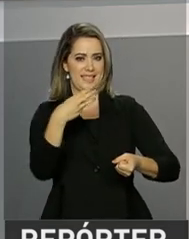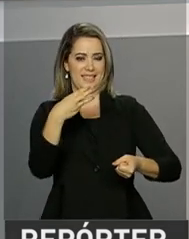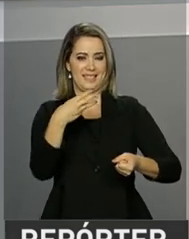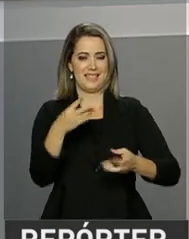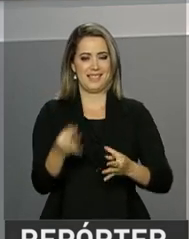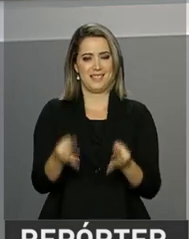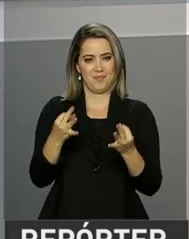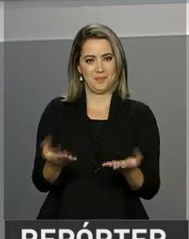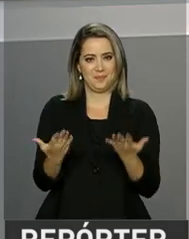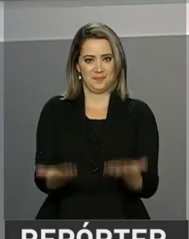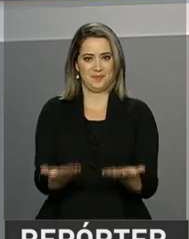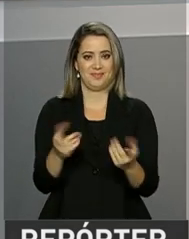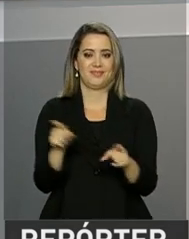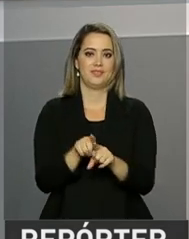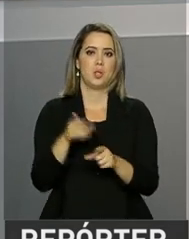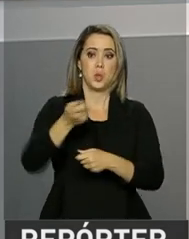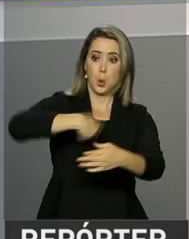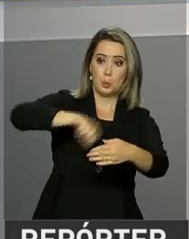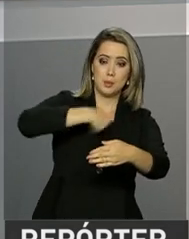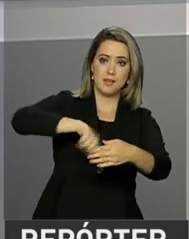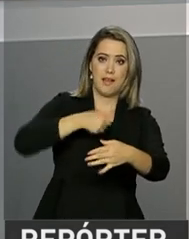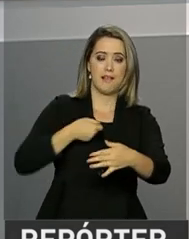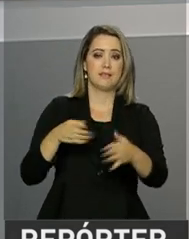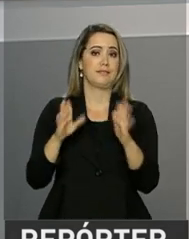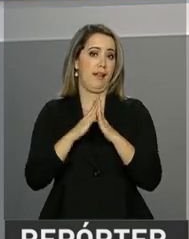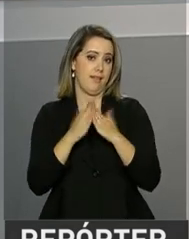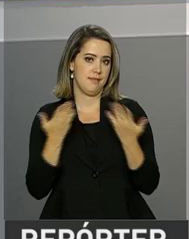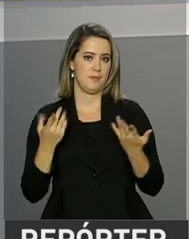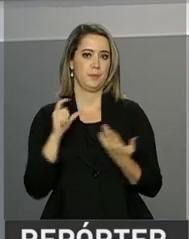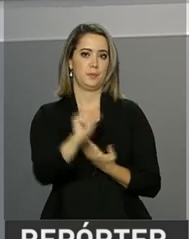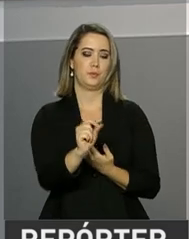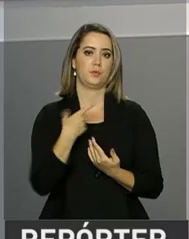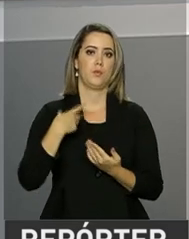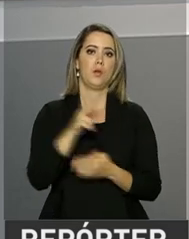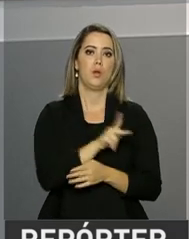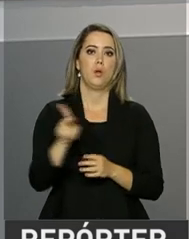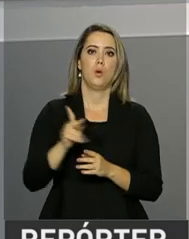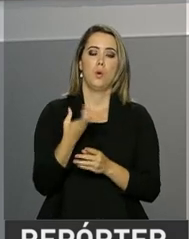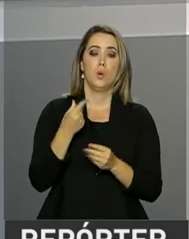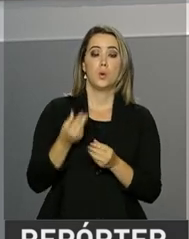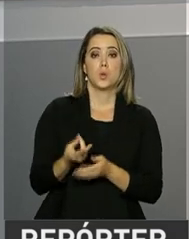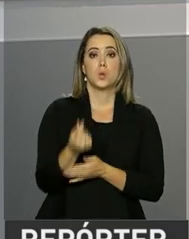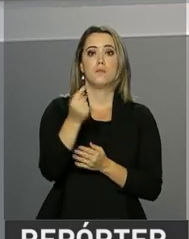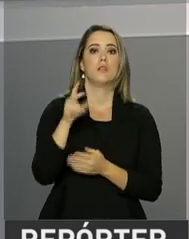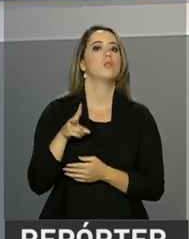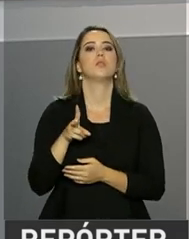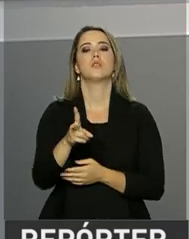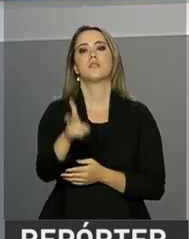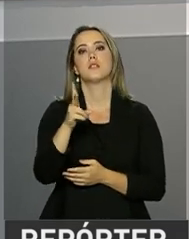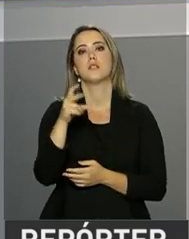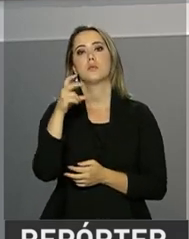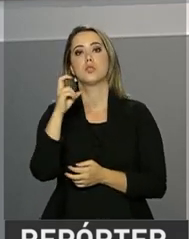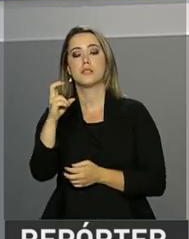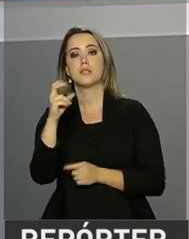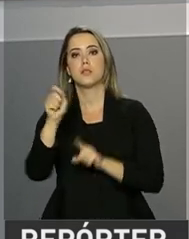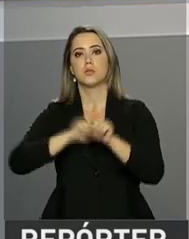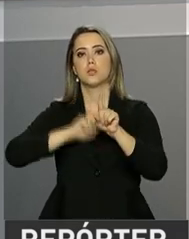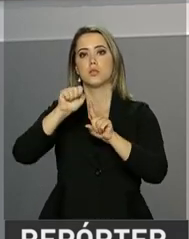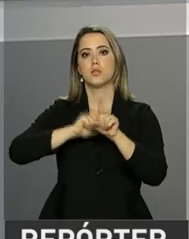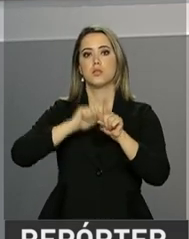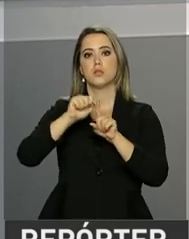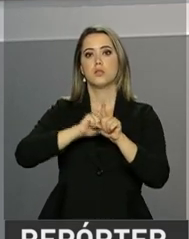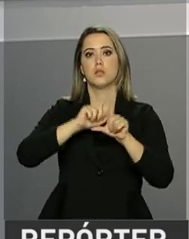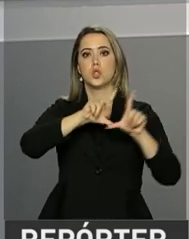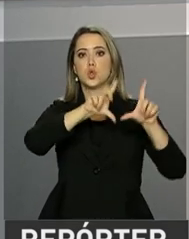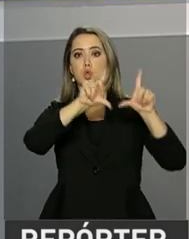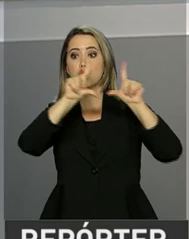cozinhar. Segundo o presidente da empresa, Pedro Parente, os reajustes vão ocorrer sempre no dia 5 de cada mês e podem até